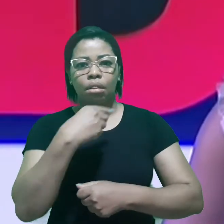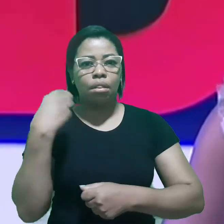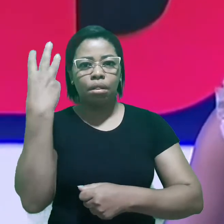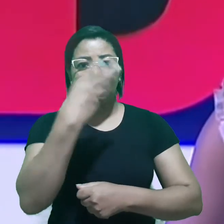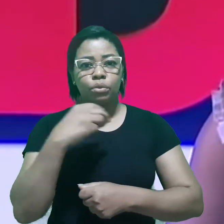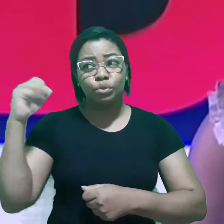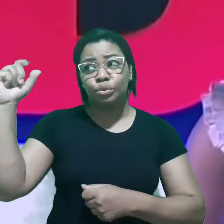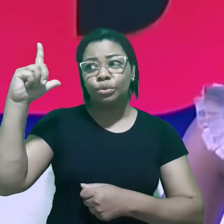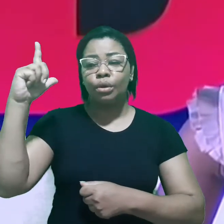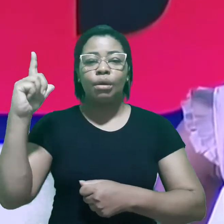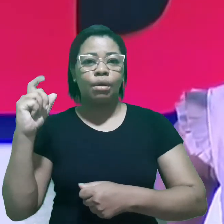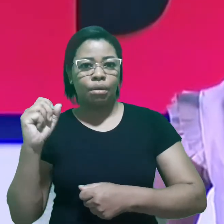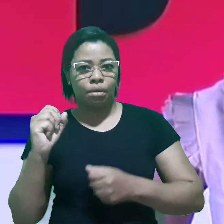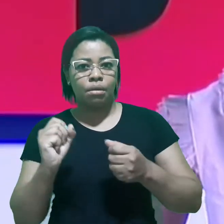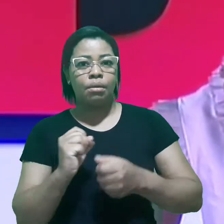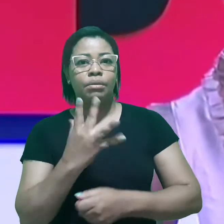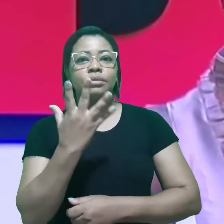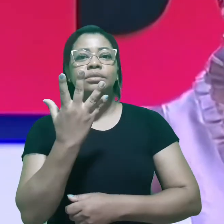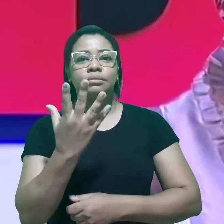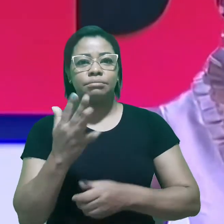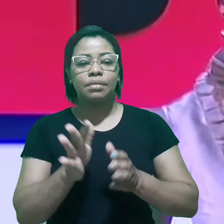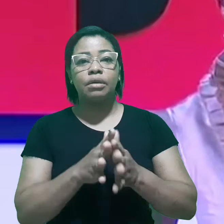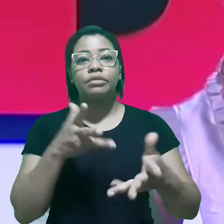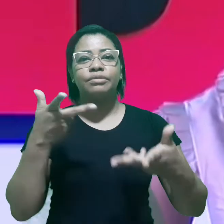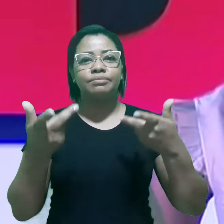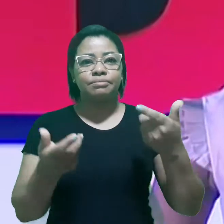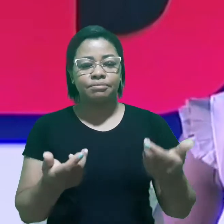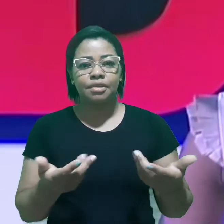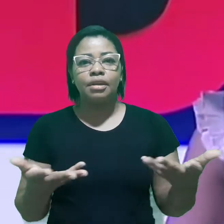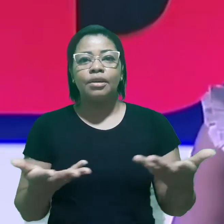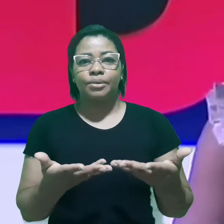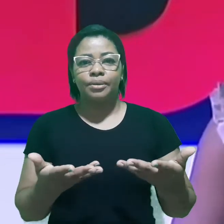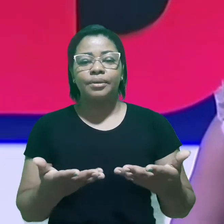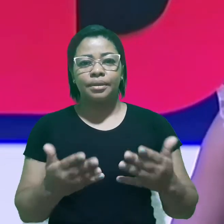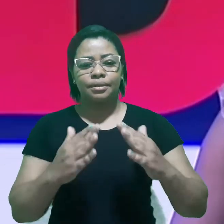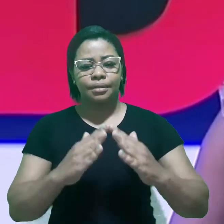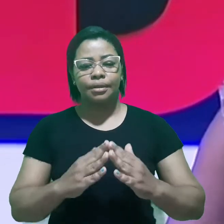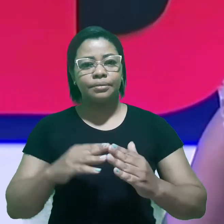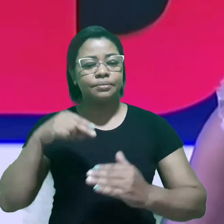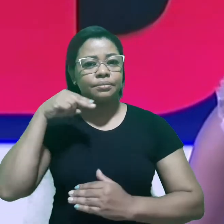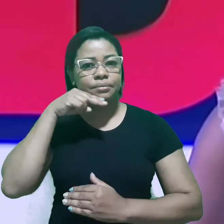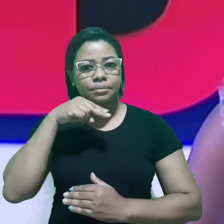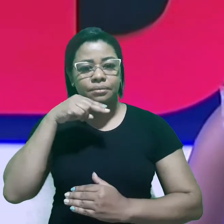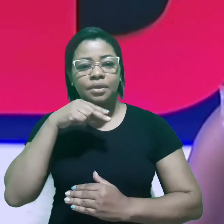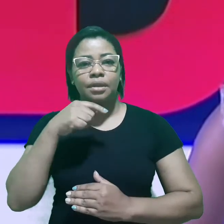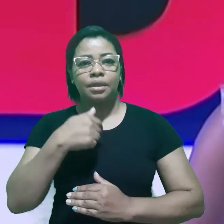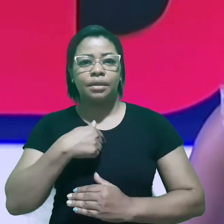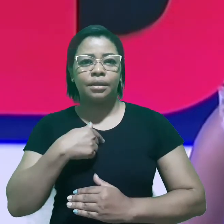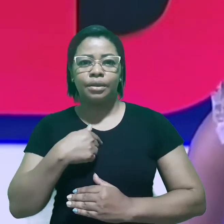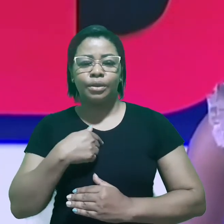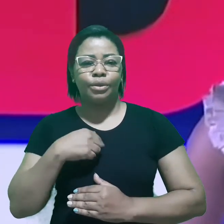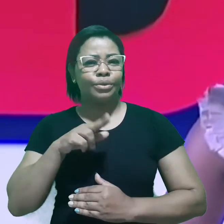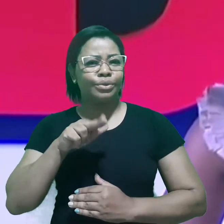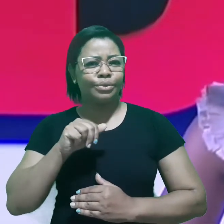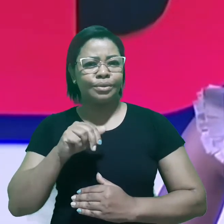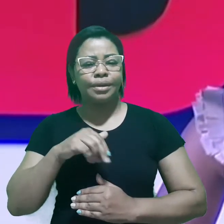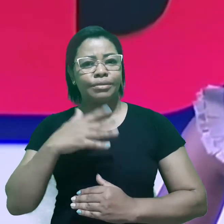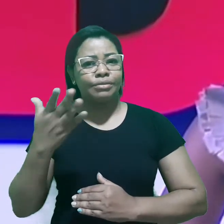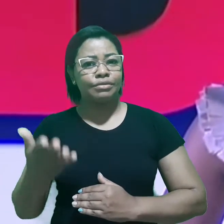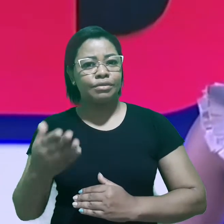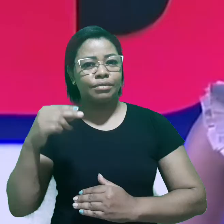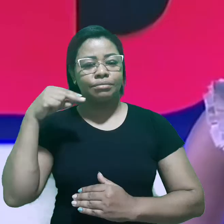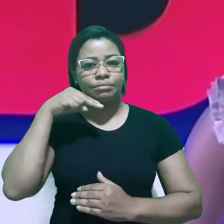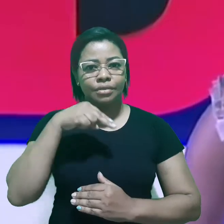Agora, apesar do fato de que eu morava na Nigéria, eu nunca havia estado fora da Nigéria. Nós não tínhamos